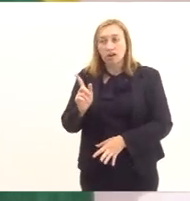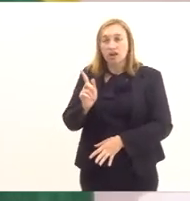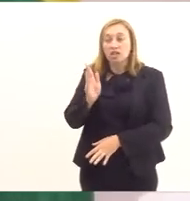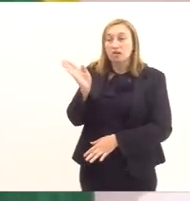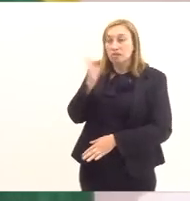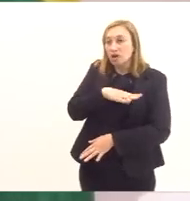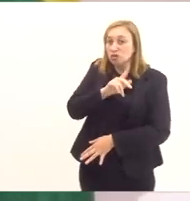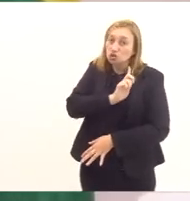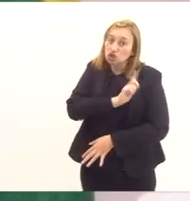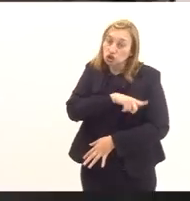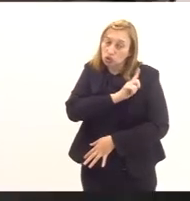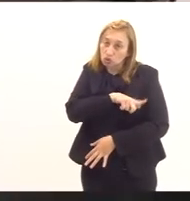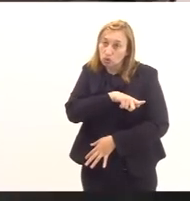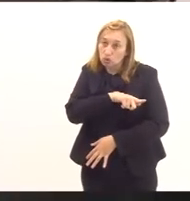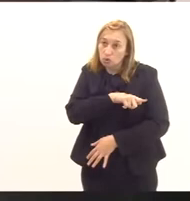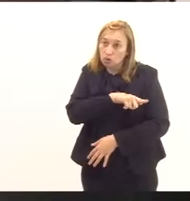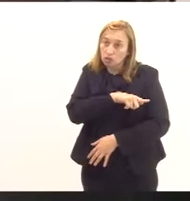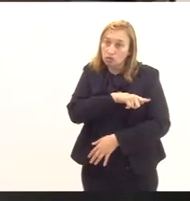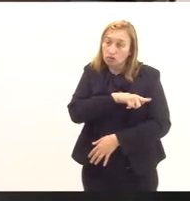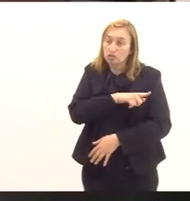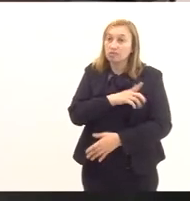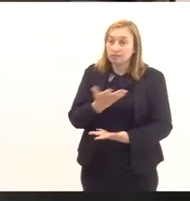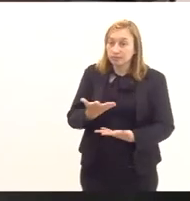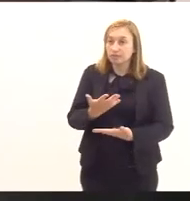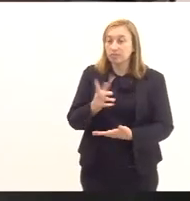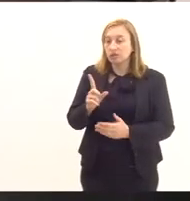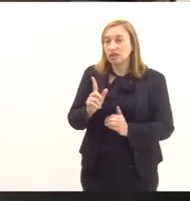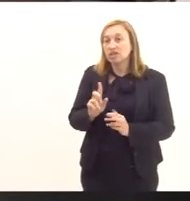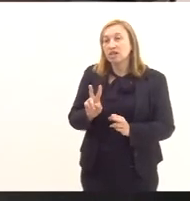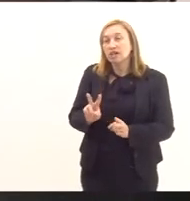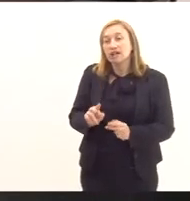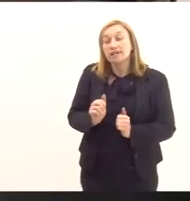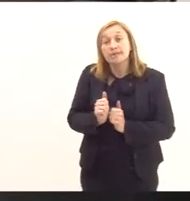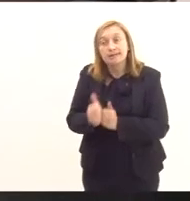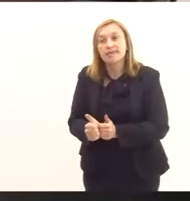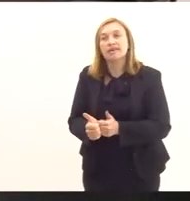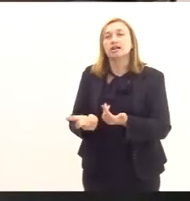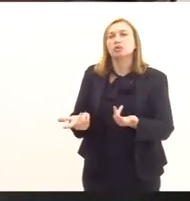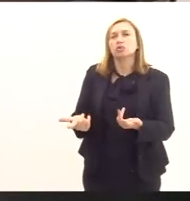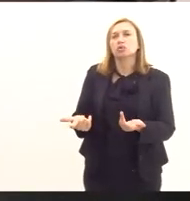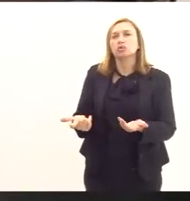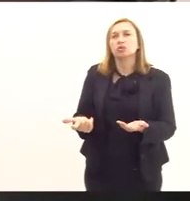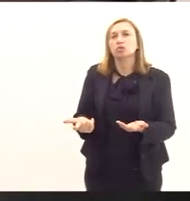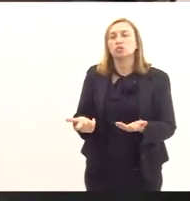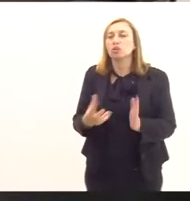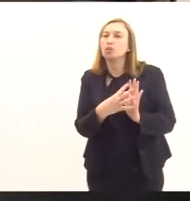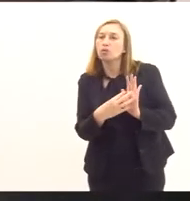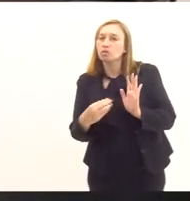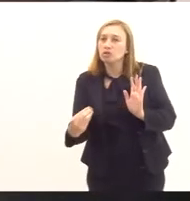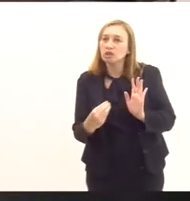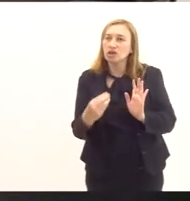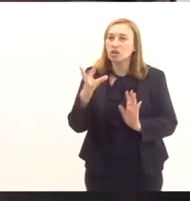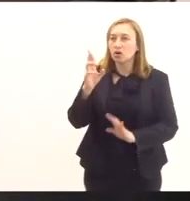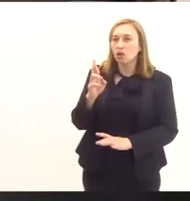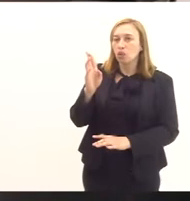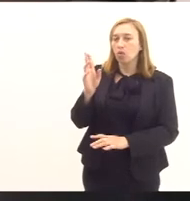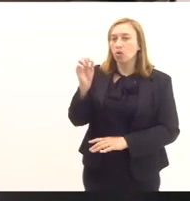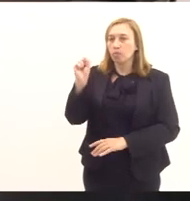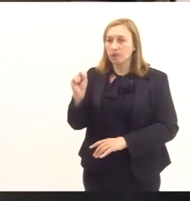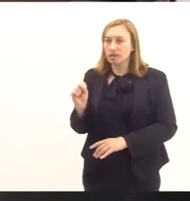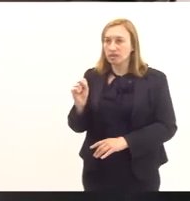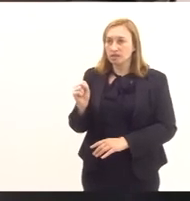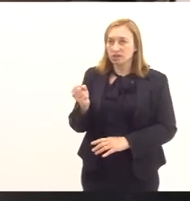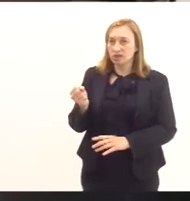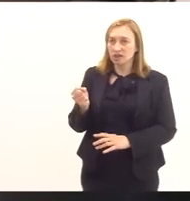ele tamos né que a águas do Imperador não esteja seguindo o o o modelo Rubens bomtempo de